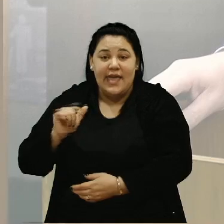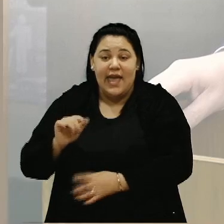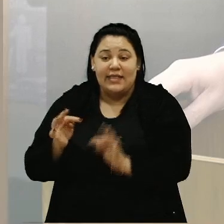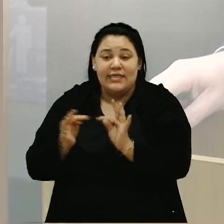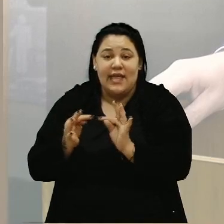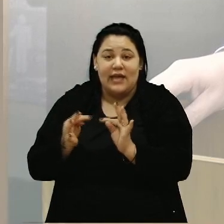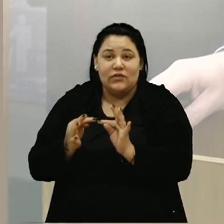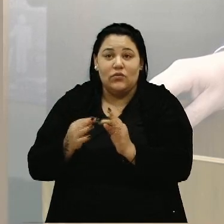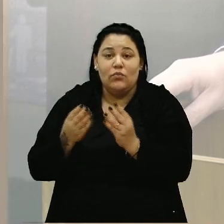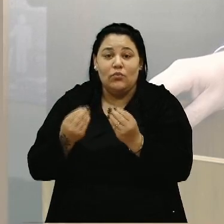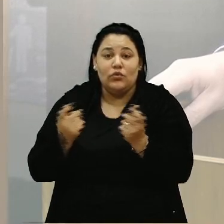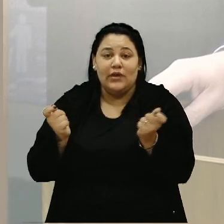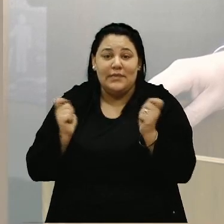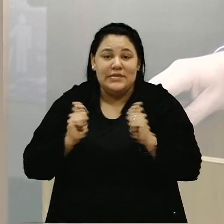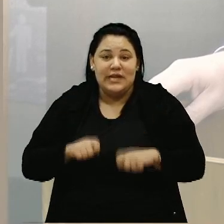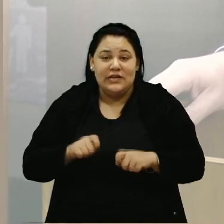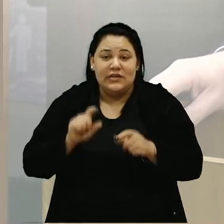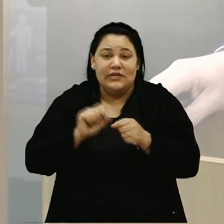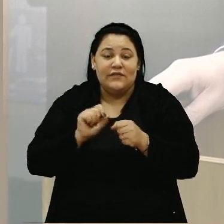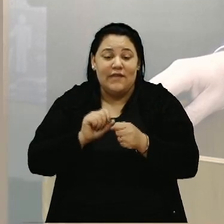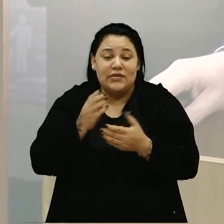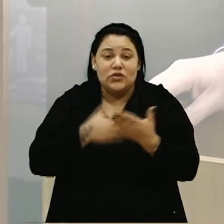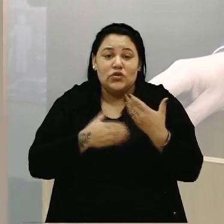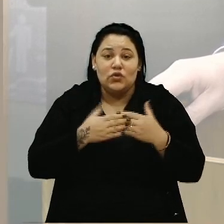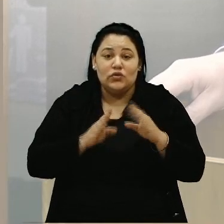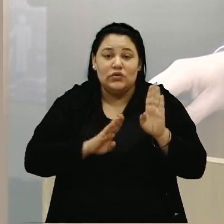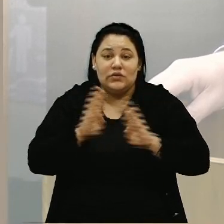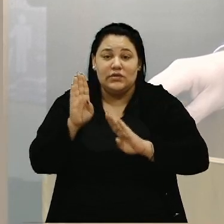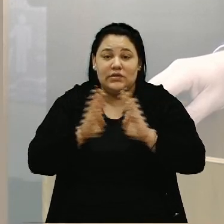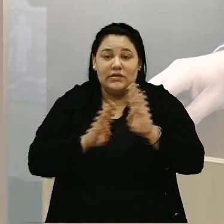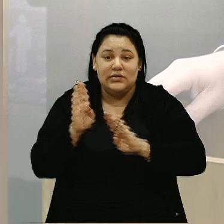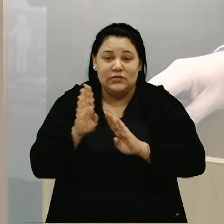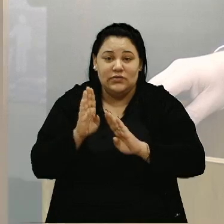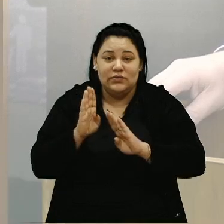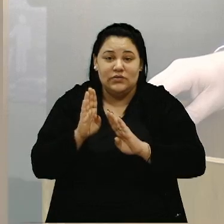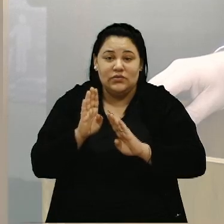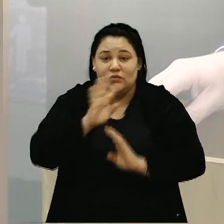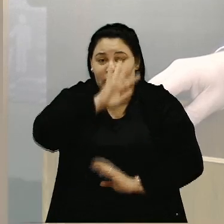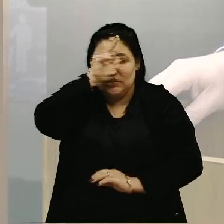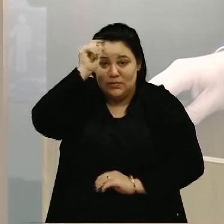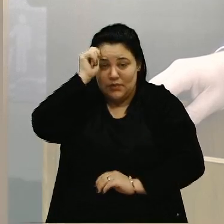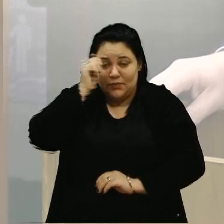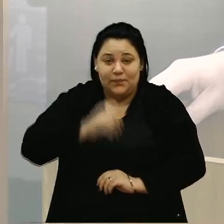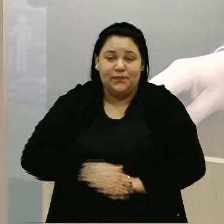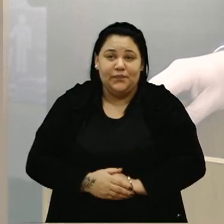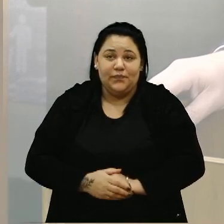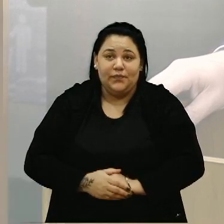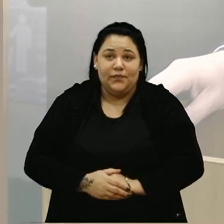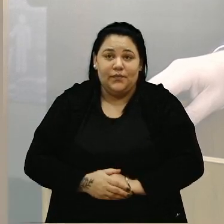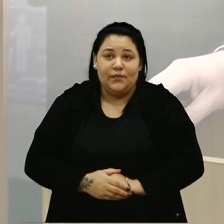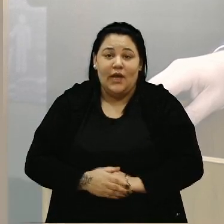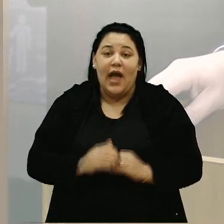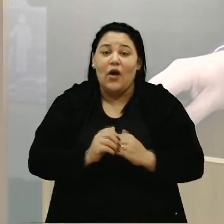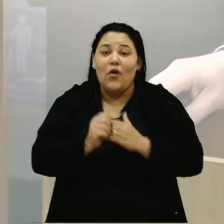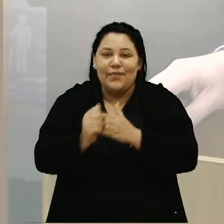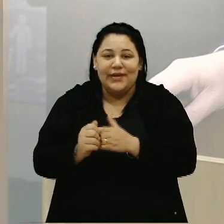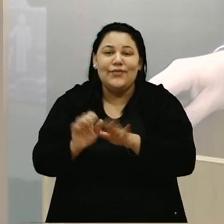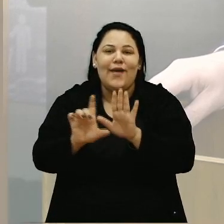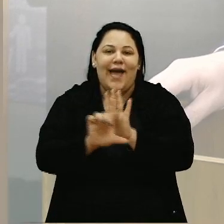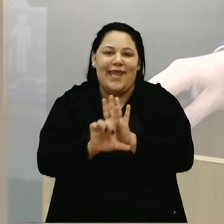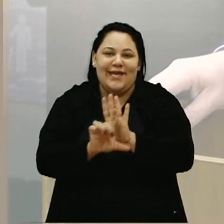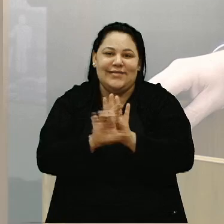competentes que fazem todas as licitações do município, de acordo com a legislação que está